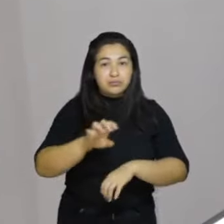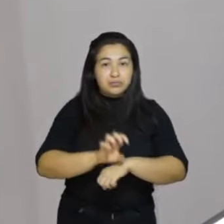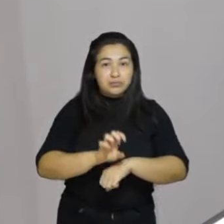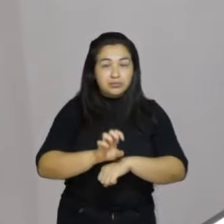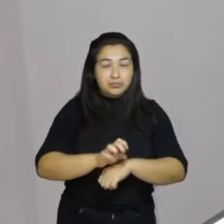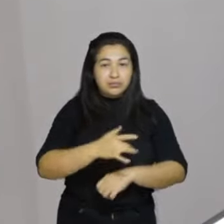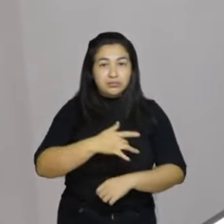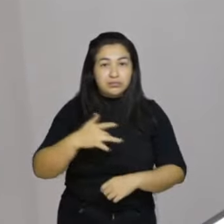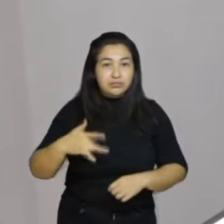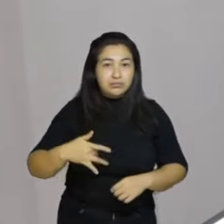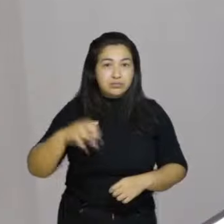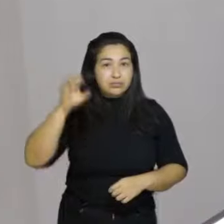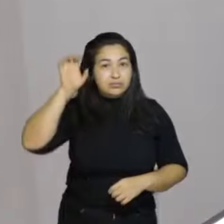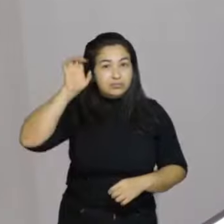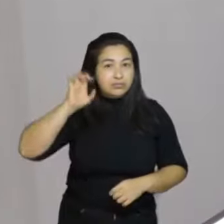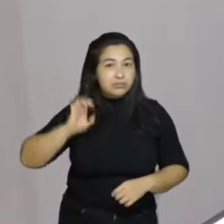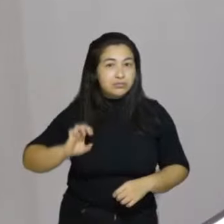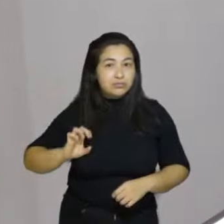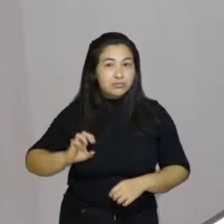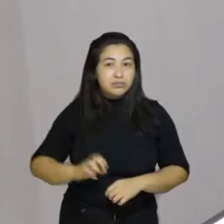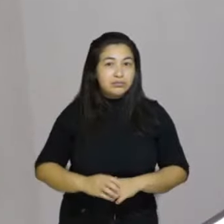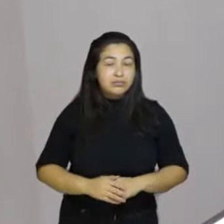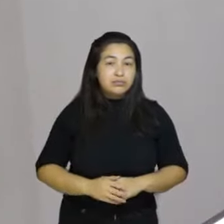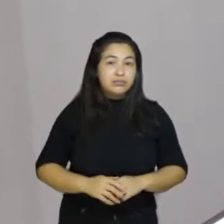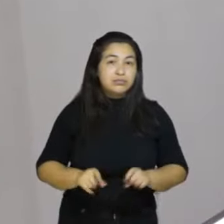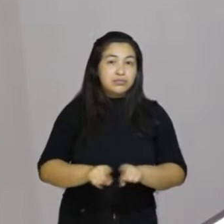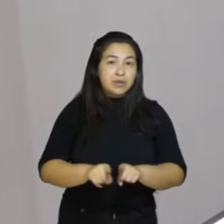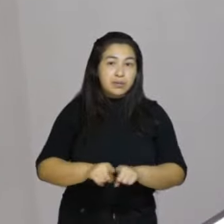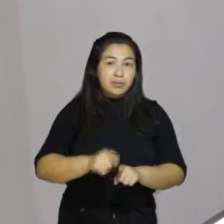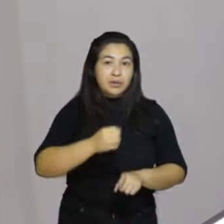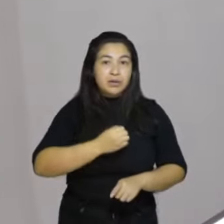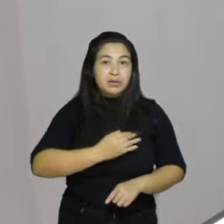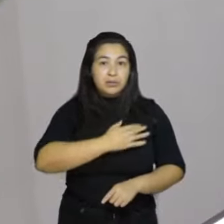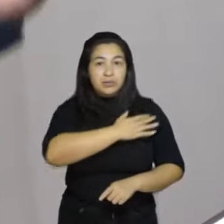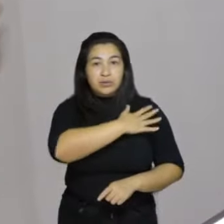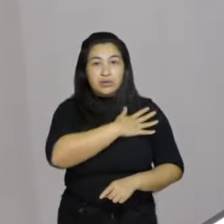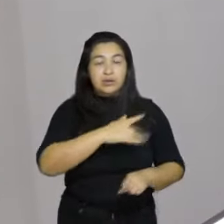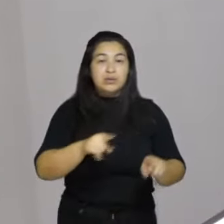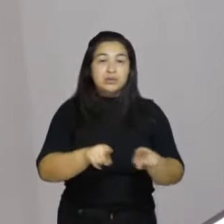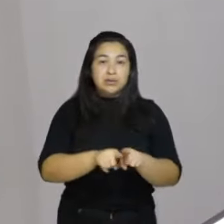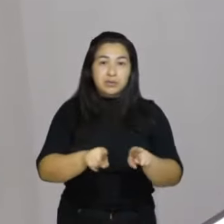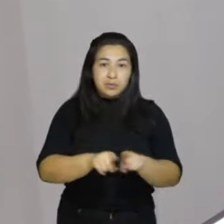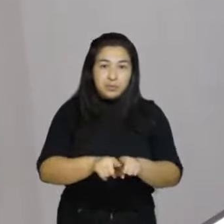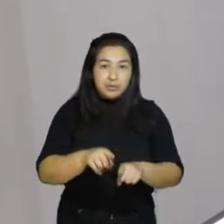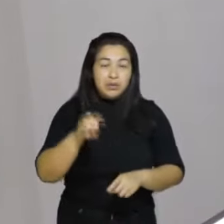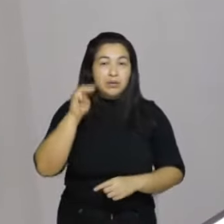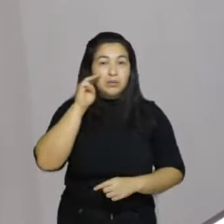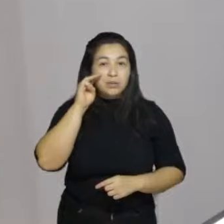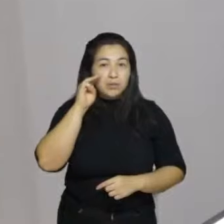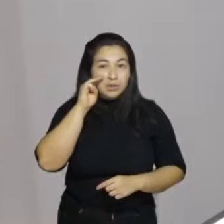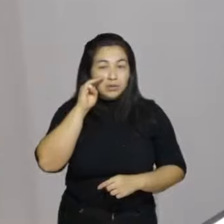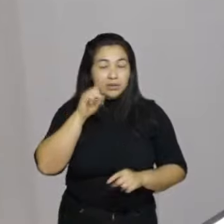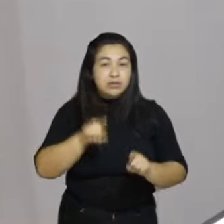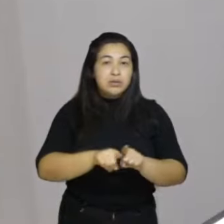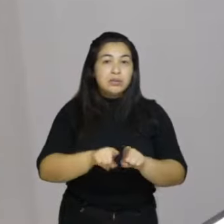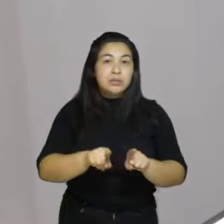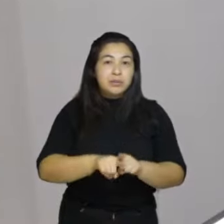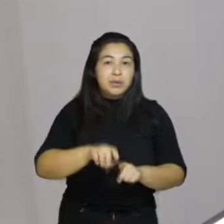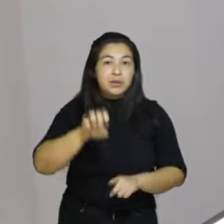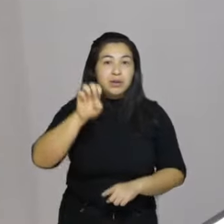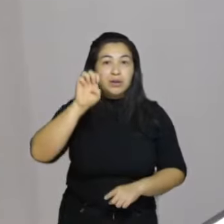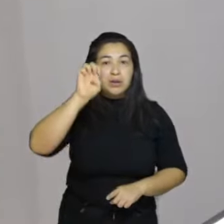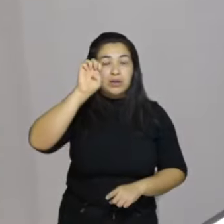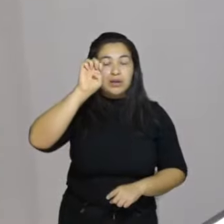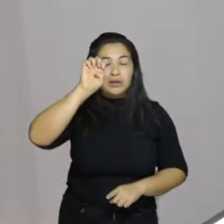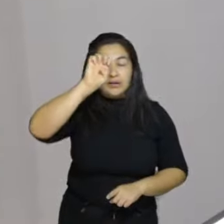Saúde Carmen zanoto onde estávamos deputados Napoleão Bernardes deputados Marcos da Rosa Deputado Egito Ferrari